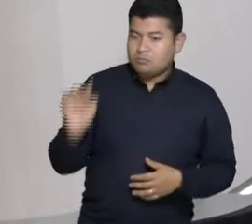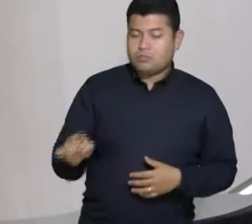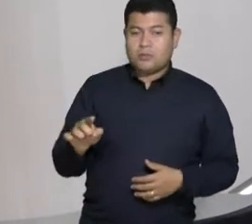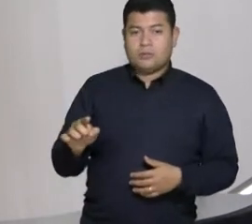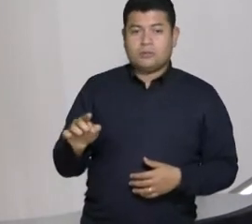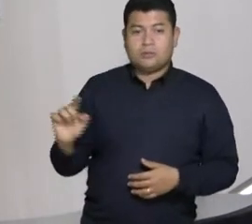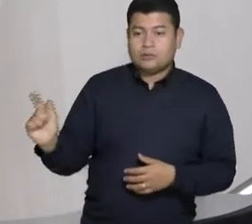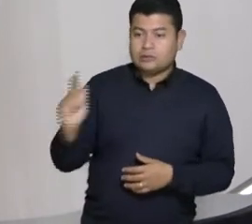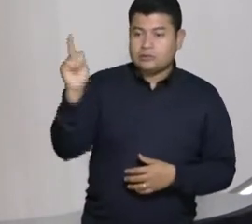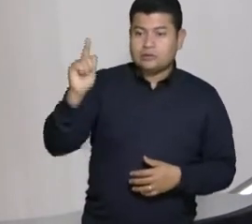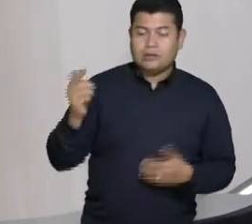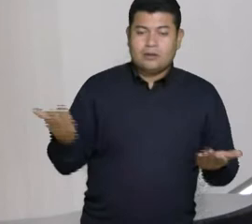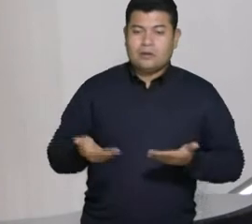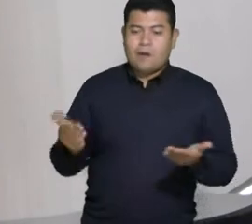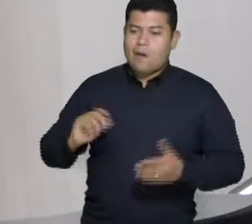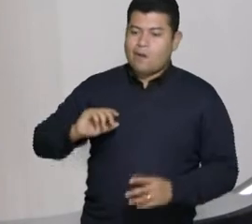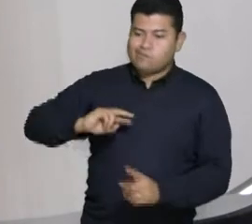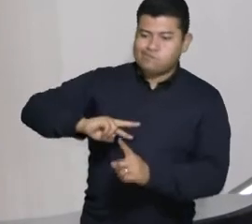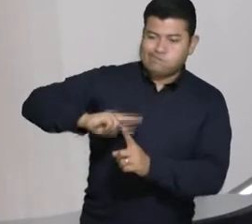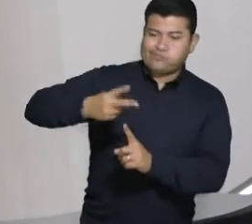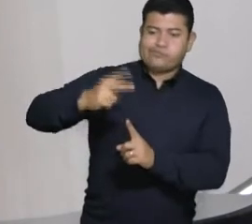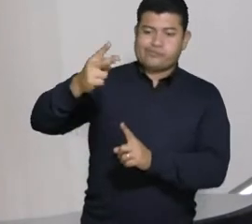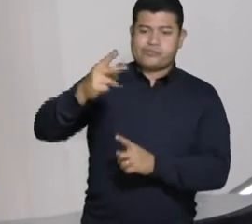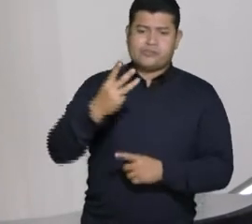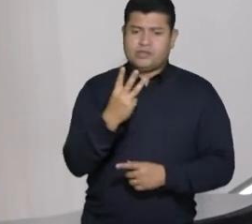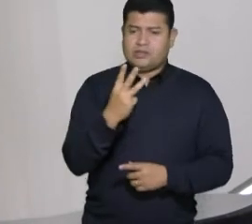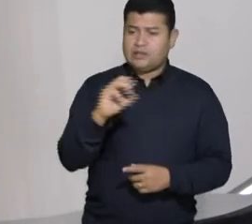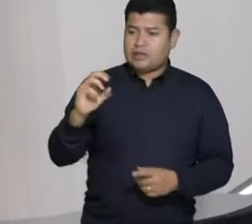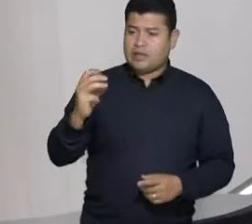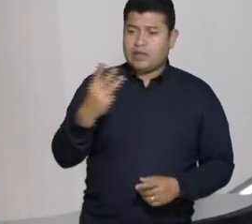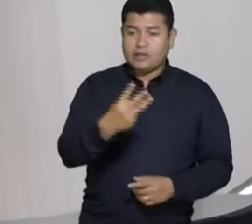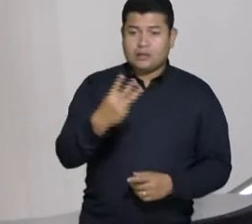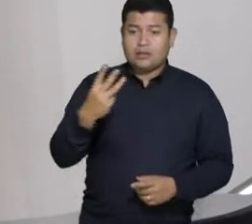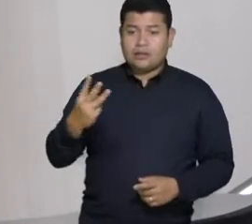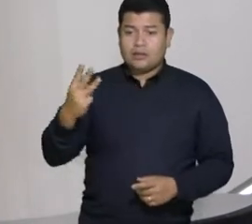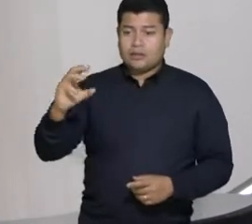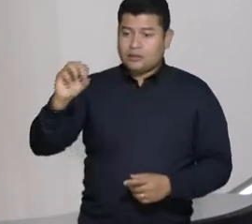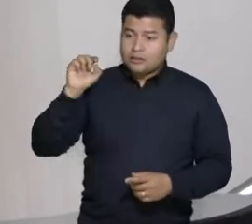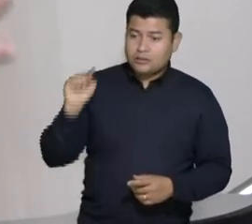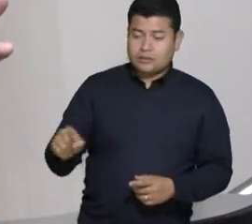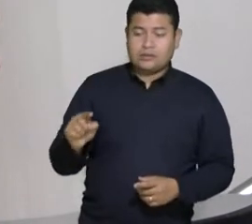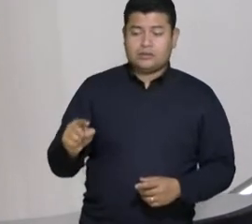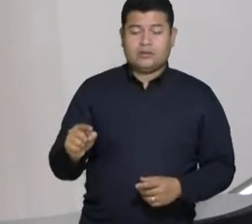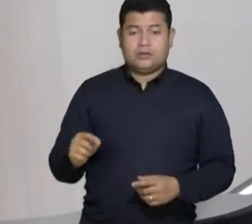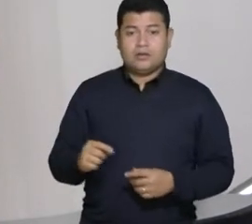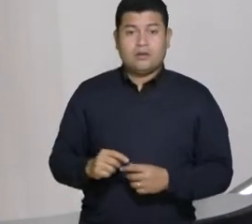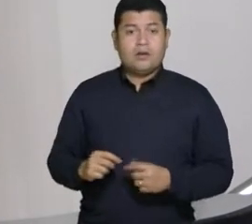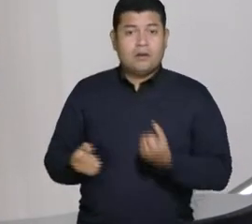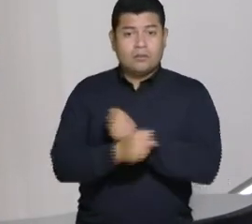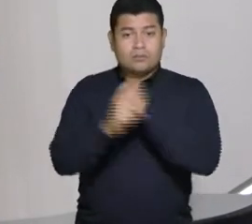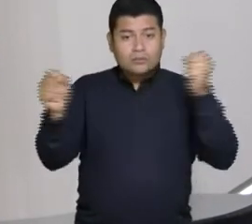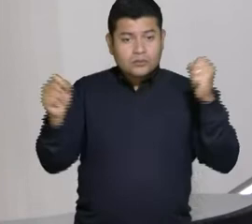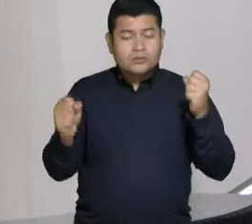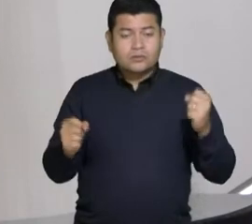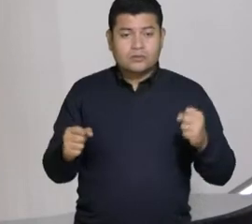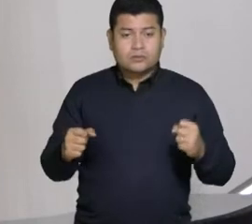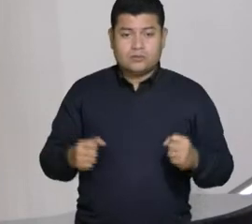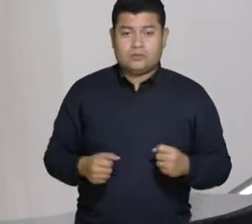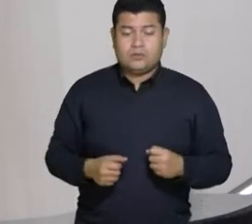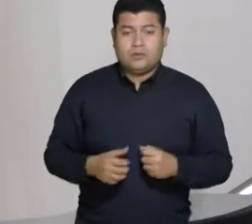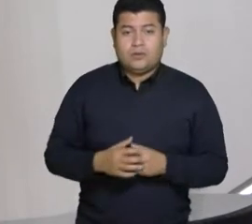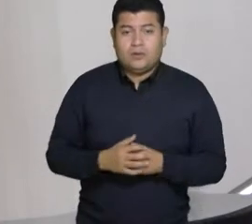vai ter condições de pagar 330 para se manter por mês Olha o absurdo que tá o gás natural em Santa